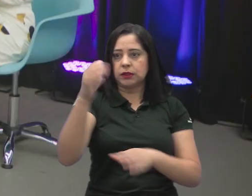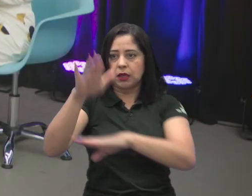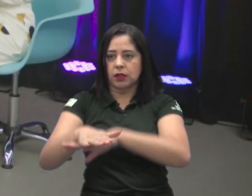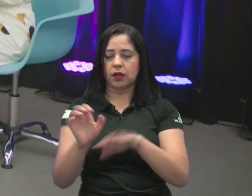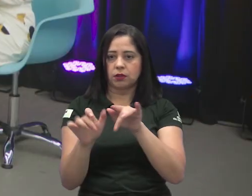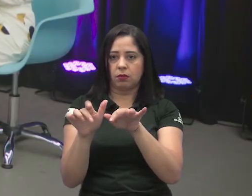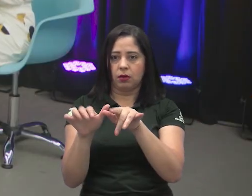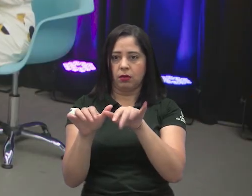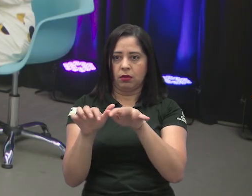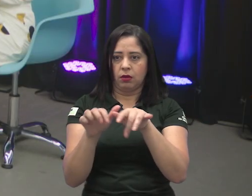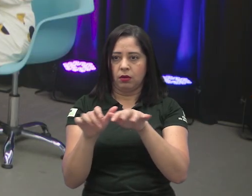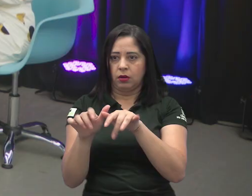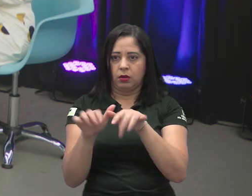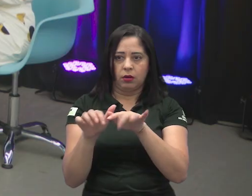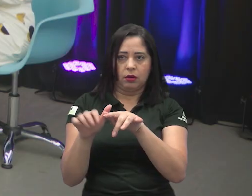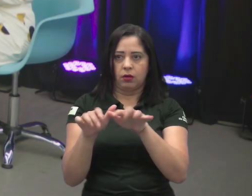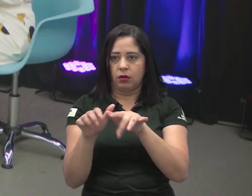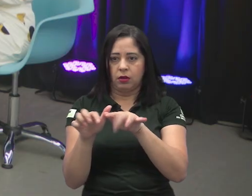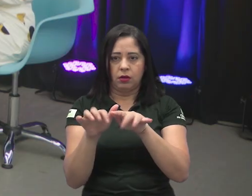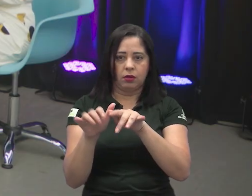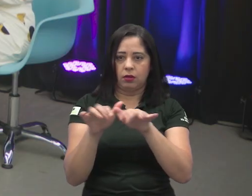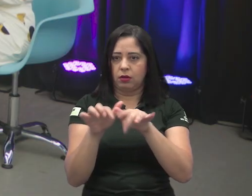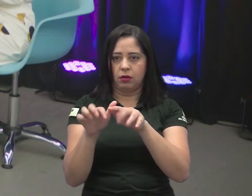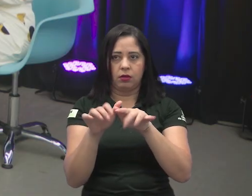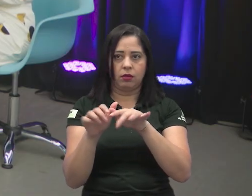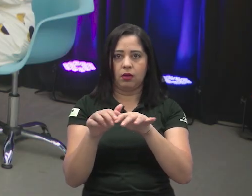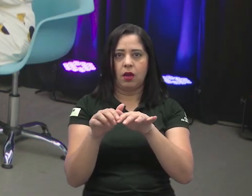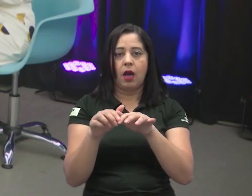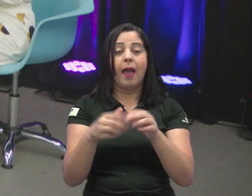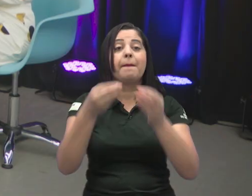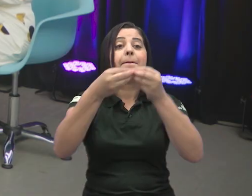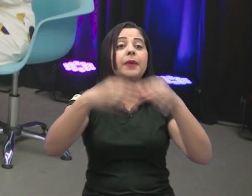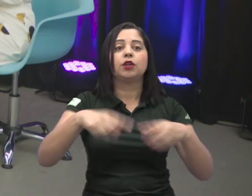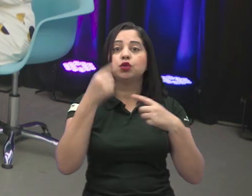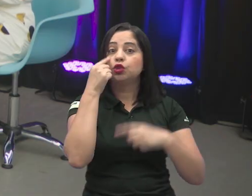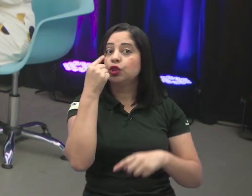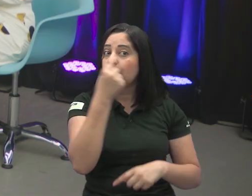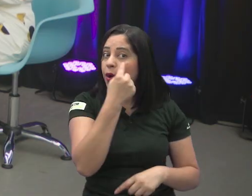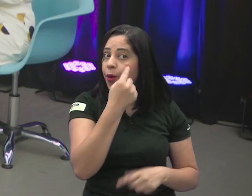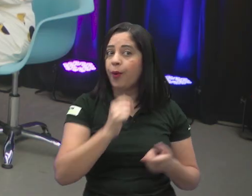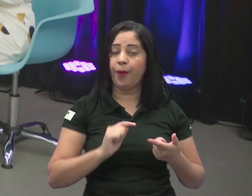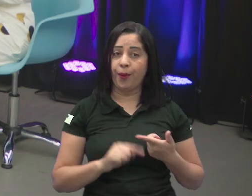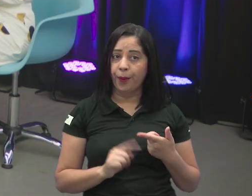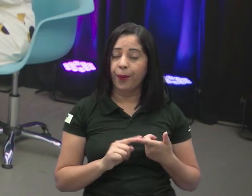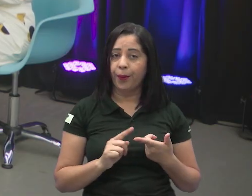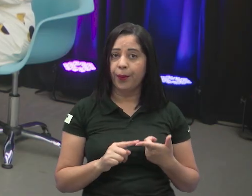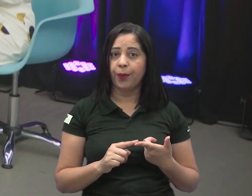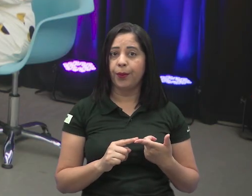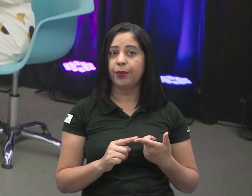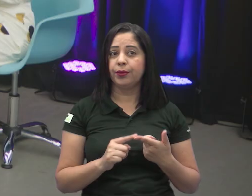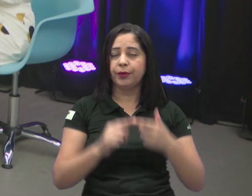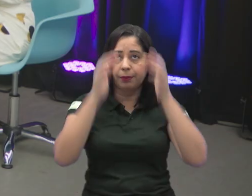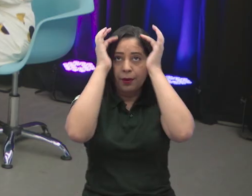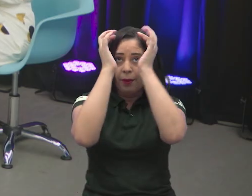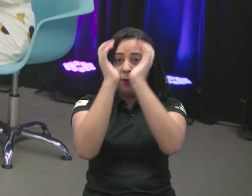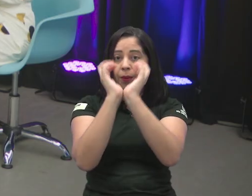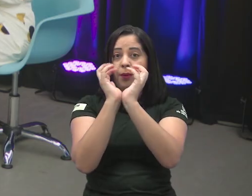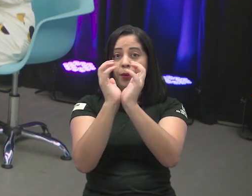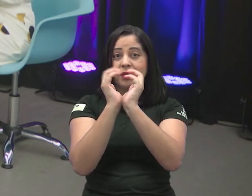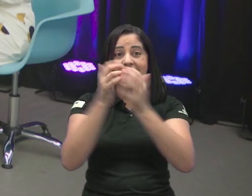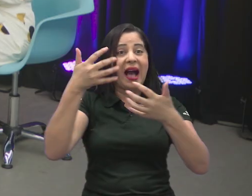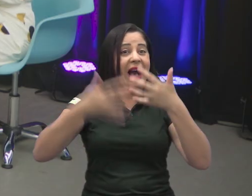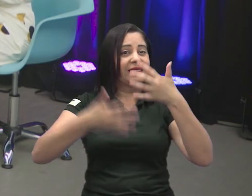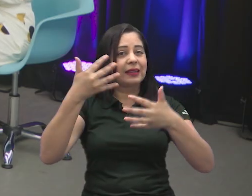tarde. Isso ativa a sua retina, estimula muito sua retina, hipotálamo, né? Então